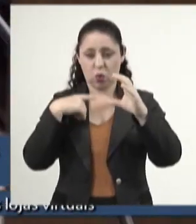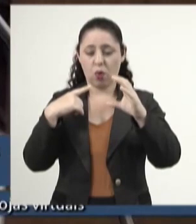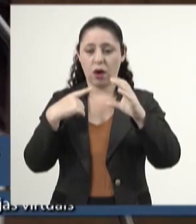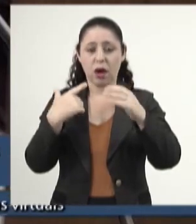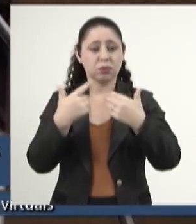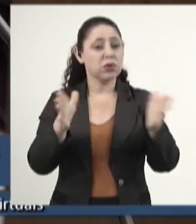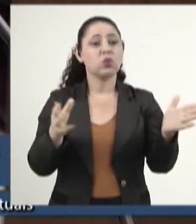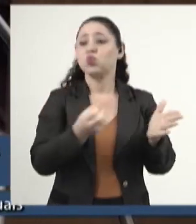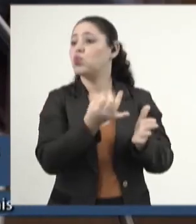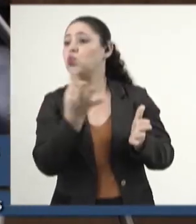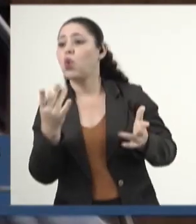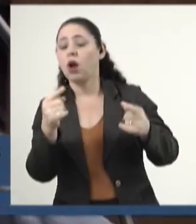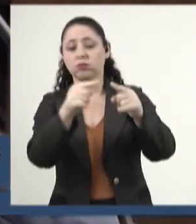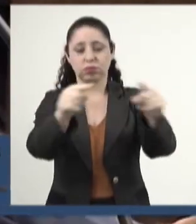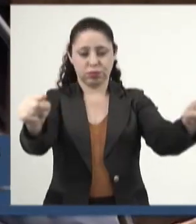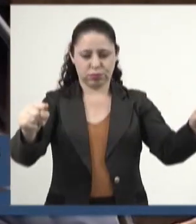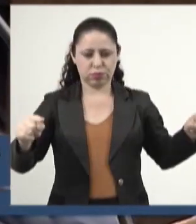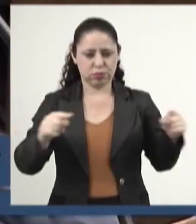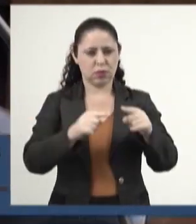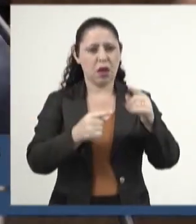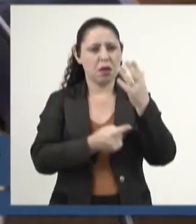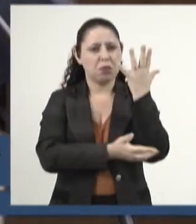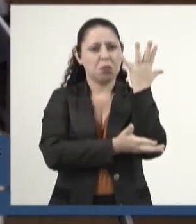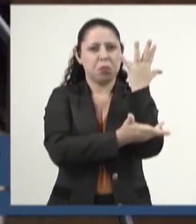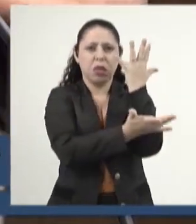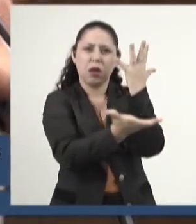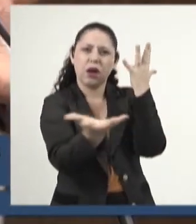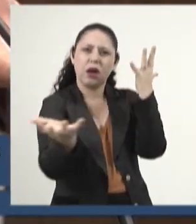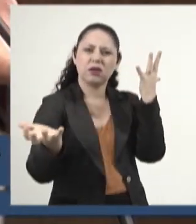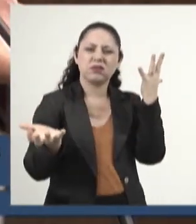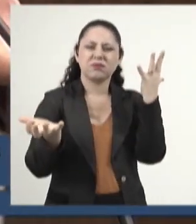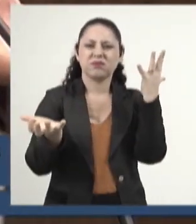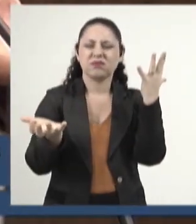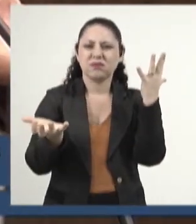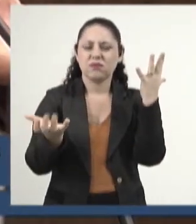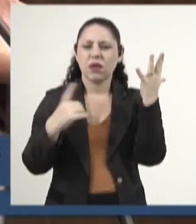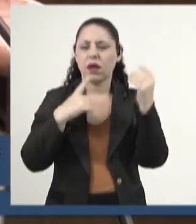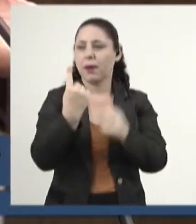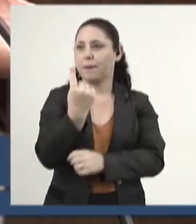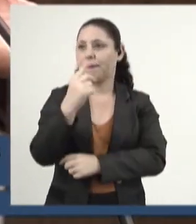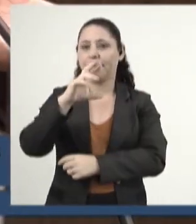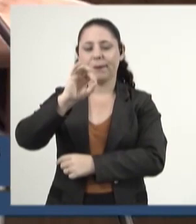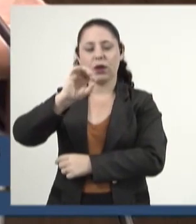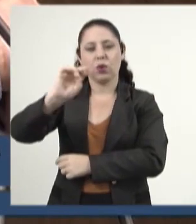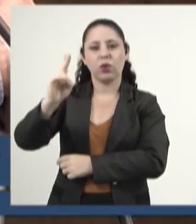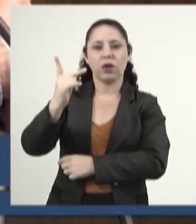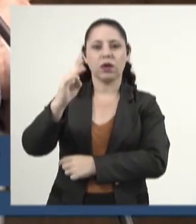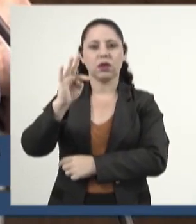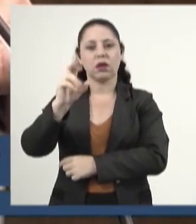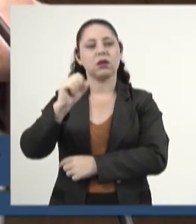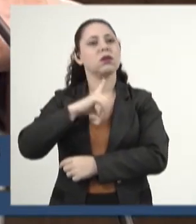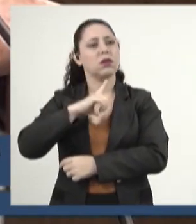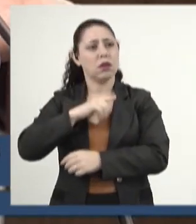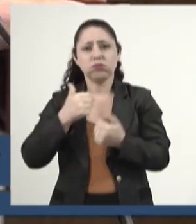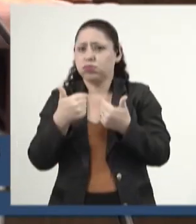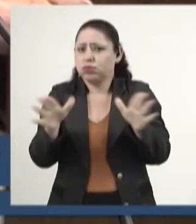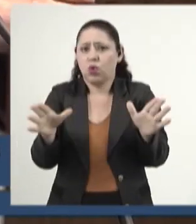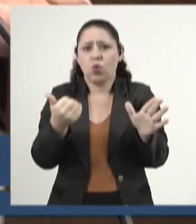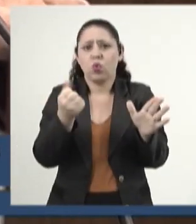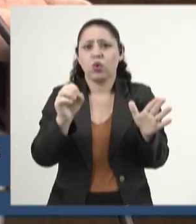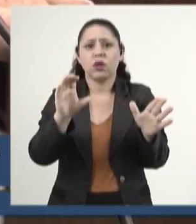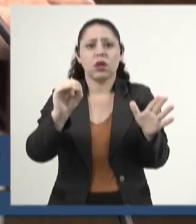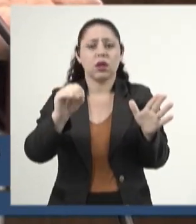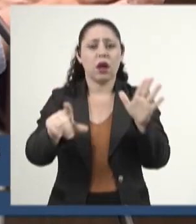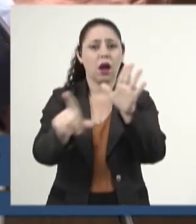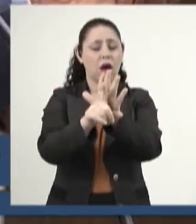abriu não sei quantos mil hectares de cerrado. Abriu. Quem tem mil hectares de cerrado e não abriu nenhum, ele tem direito de abrir 80